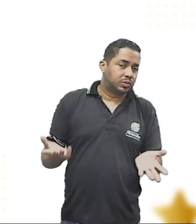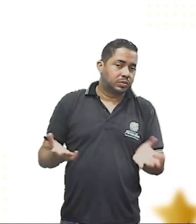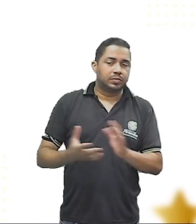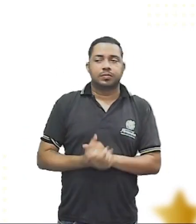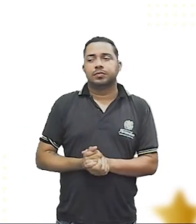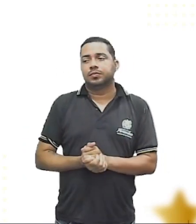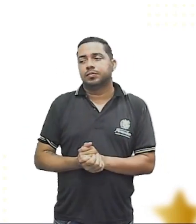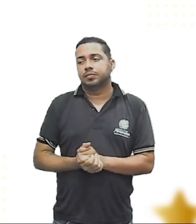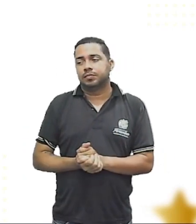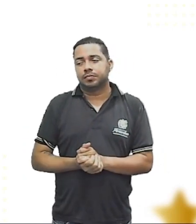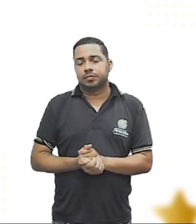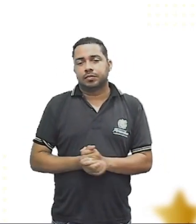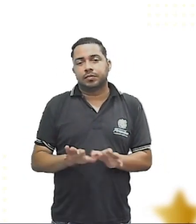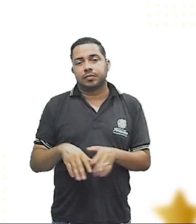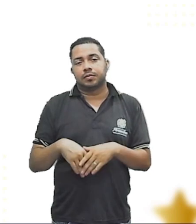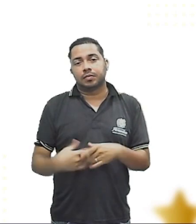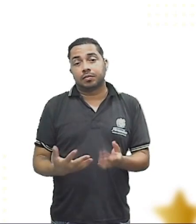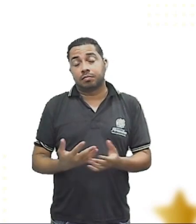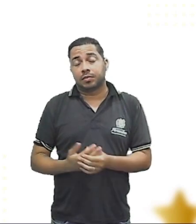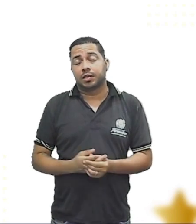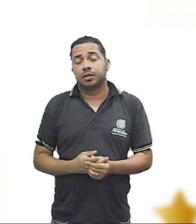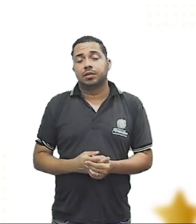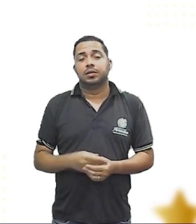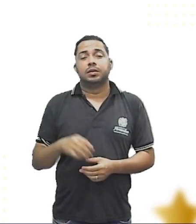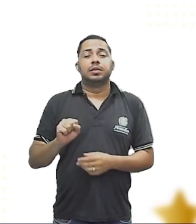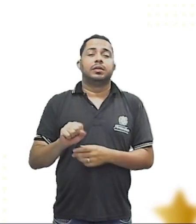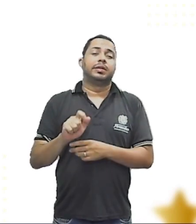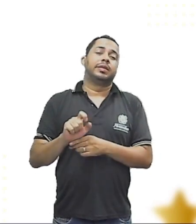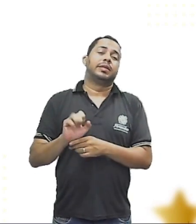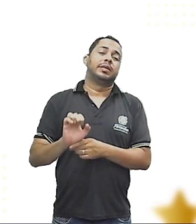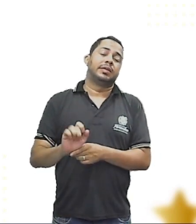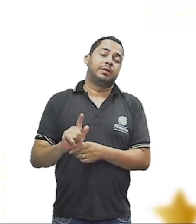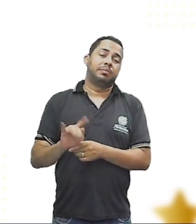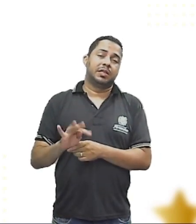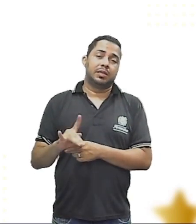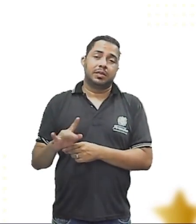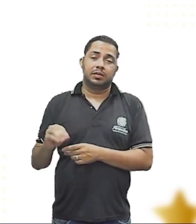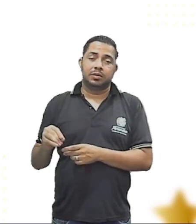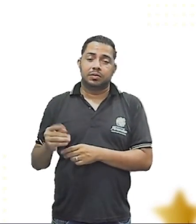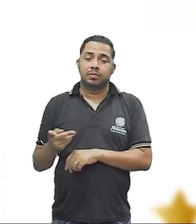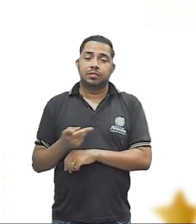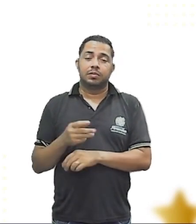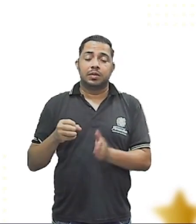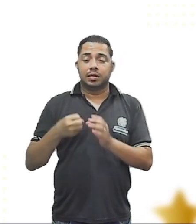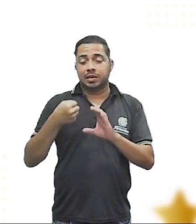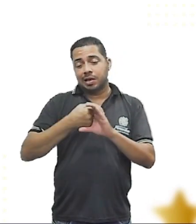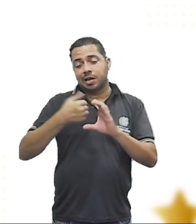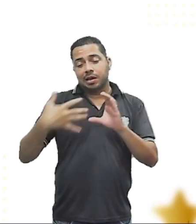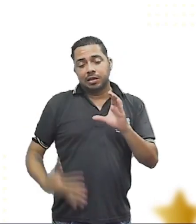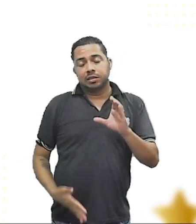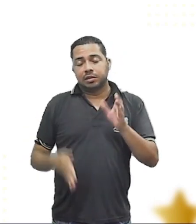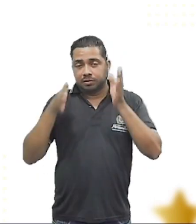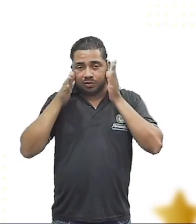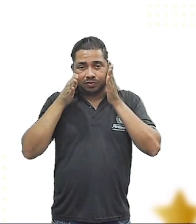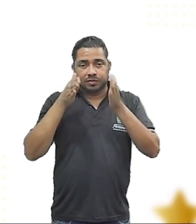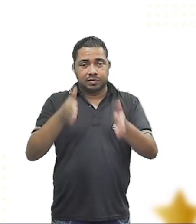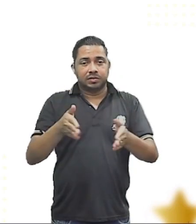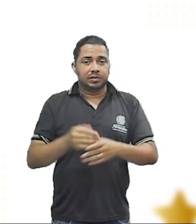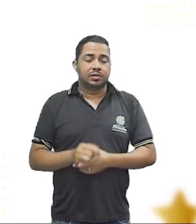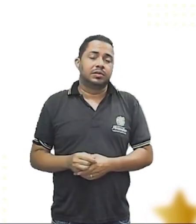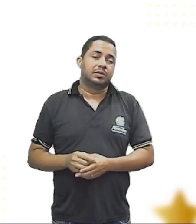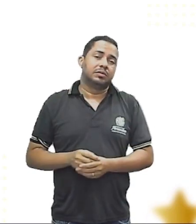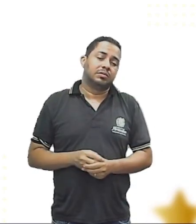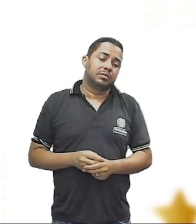exemplo. São segmentações que você vai buscando características para focar em um